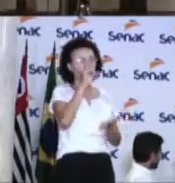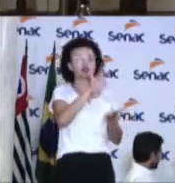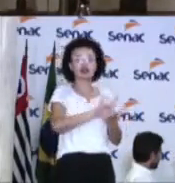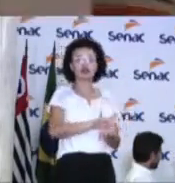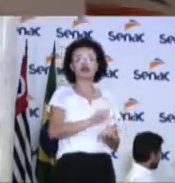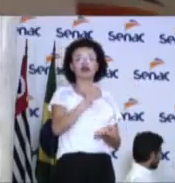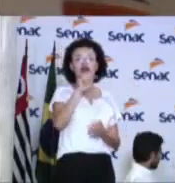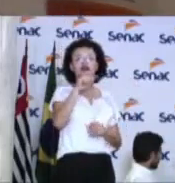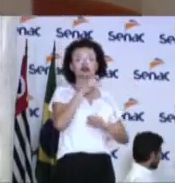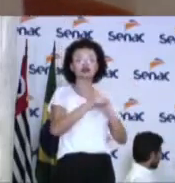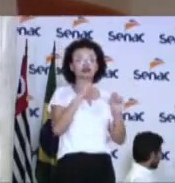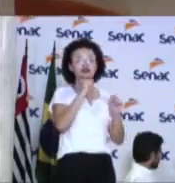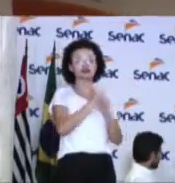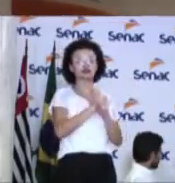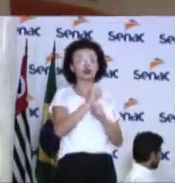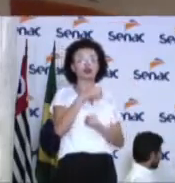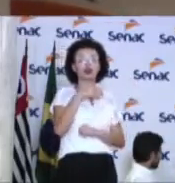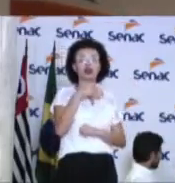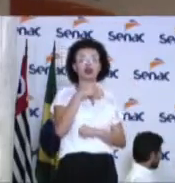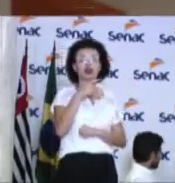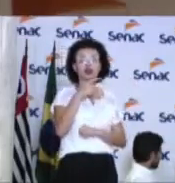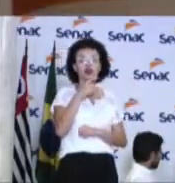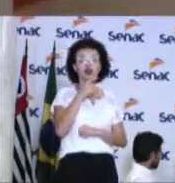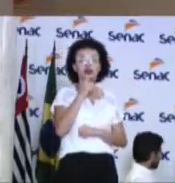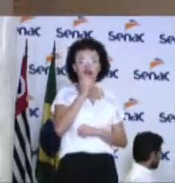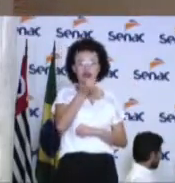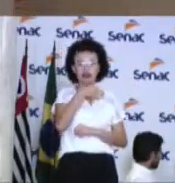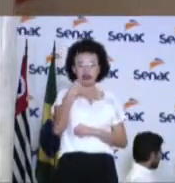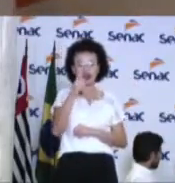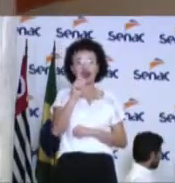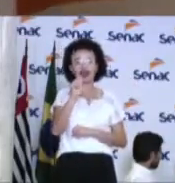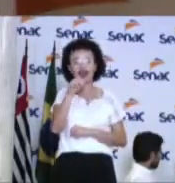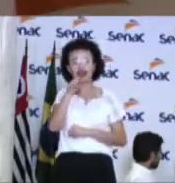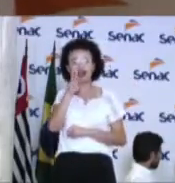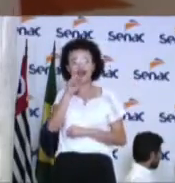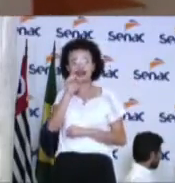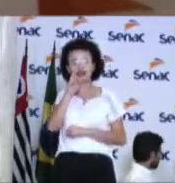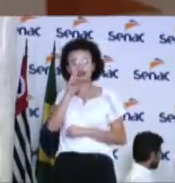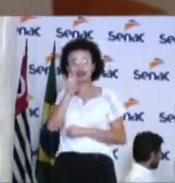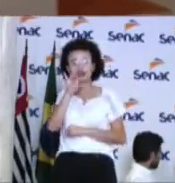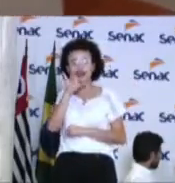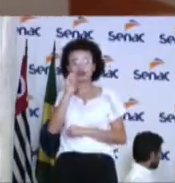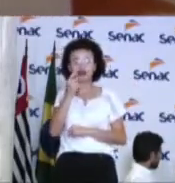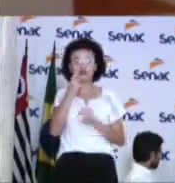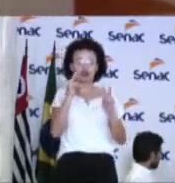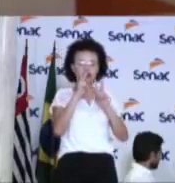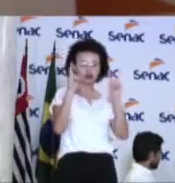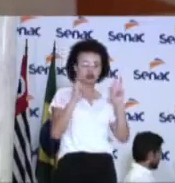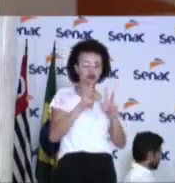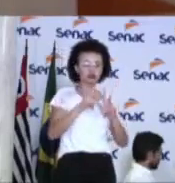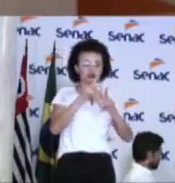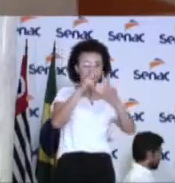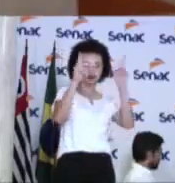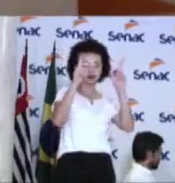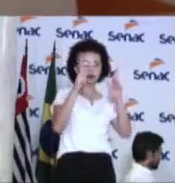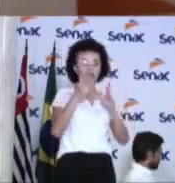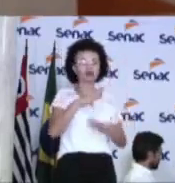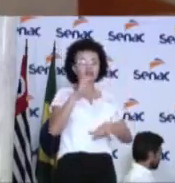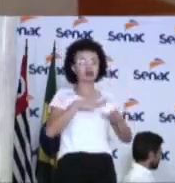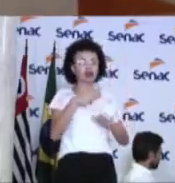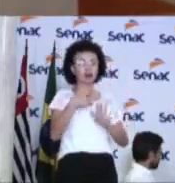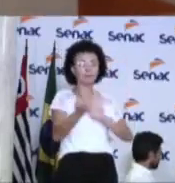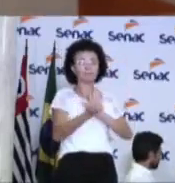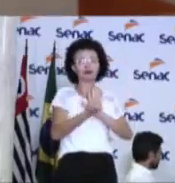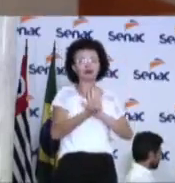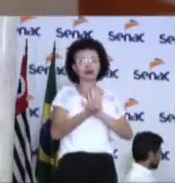esse ano a Antártica aceitou falar sobre uma verdade. Nem todo mundo gosta da minha marca.